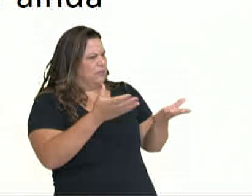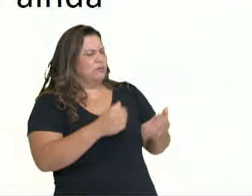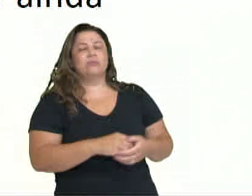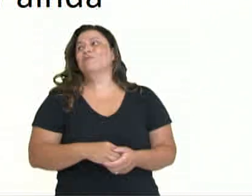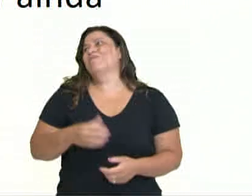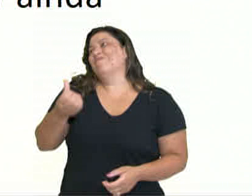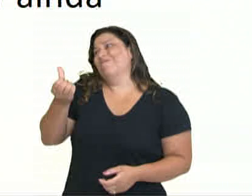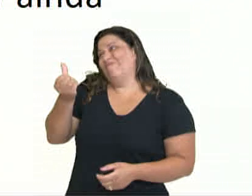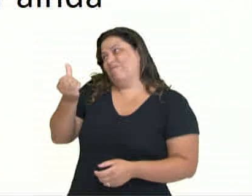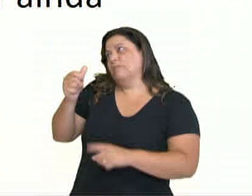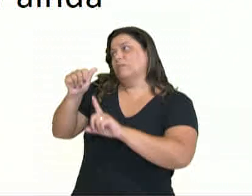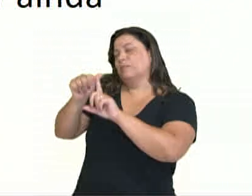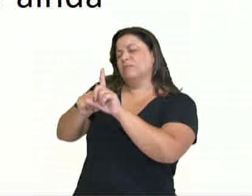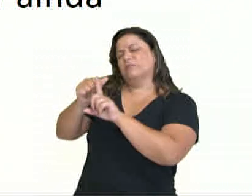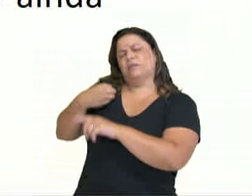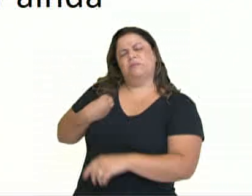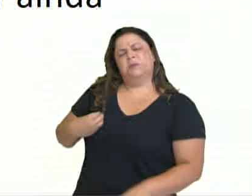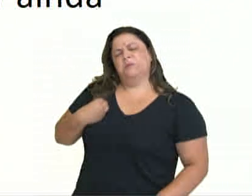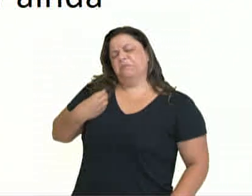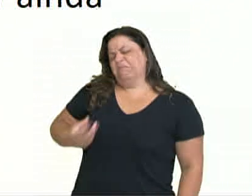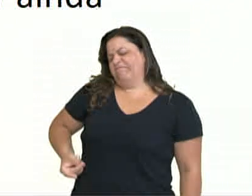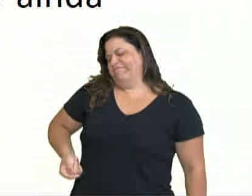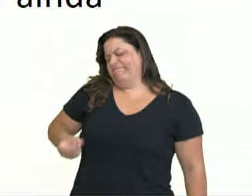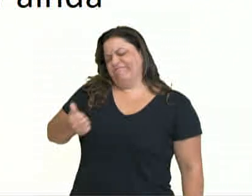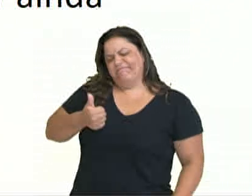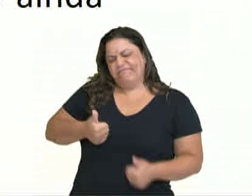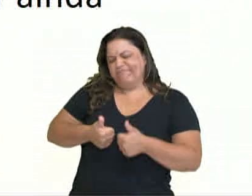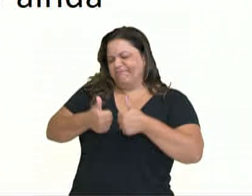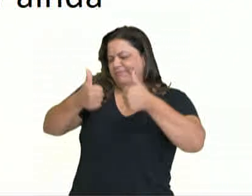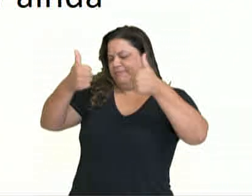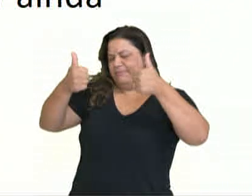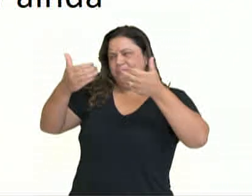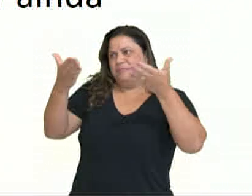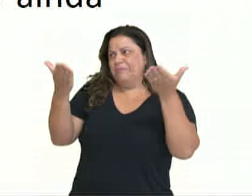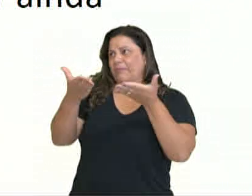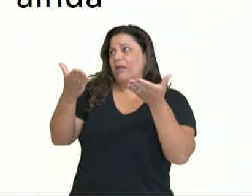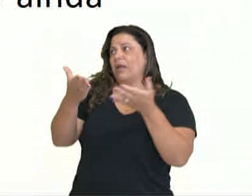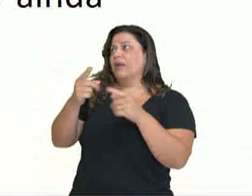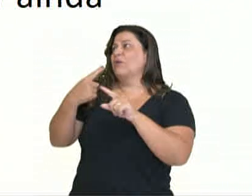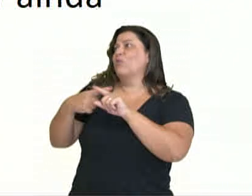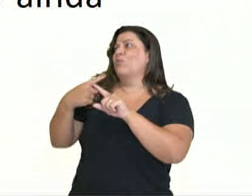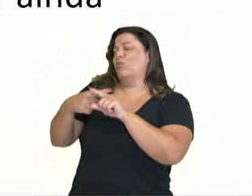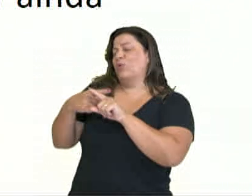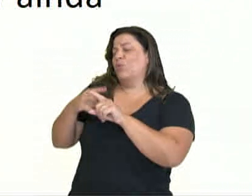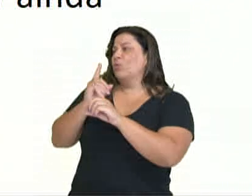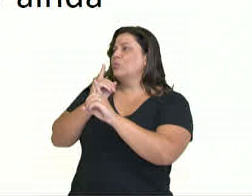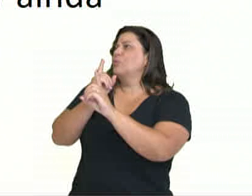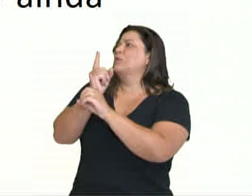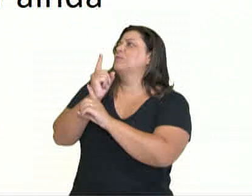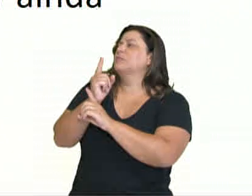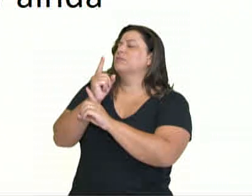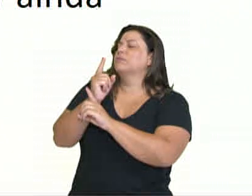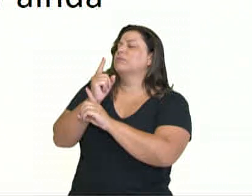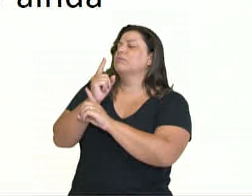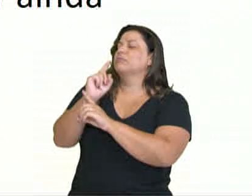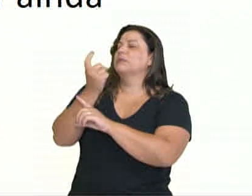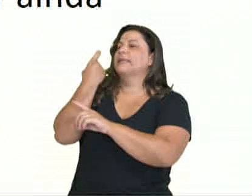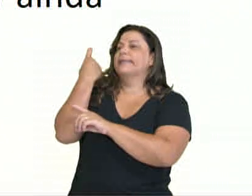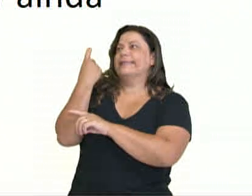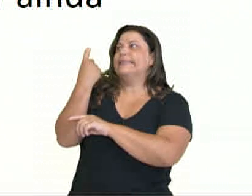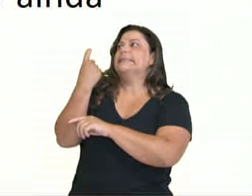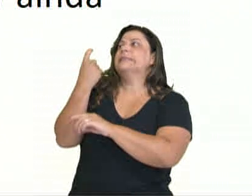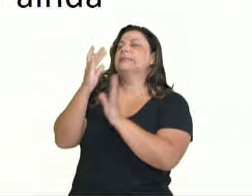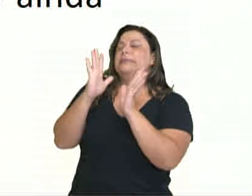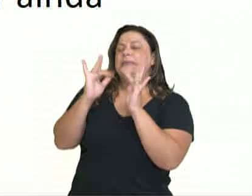meses, vivíamos tão bem, mas tão bem. Foi quando ele encontrou por acaso essa antiga namorada.